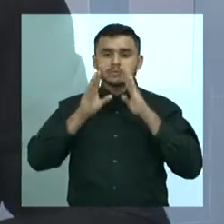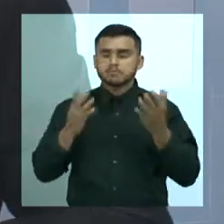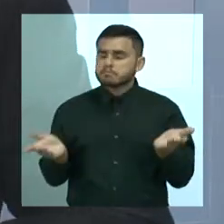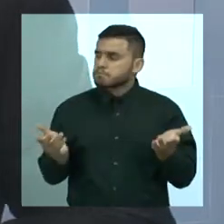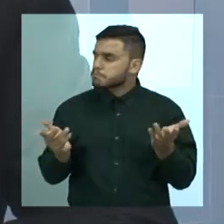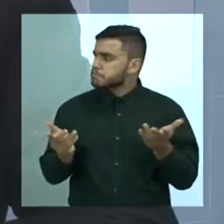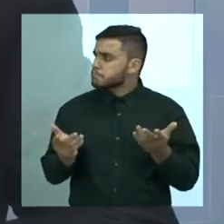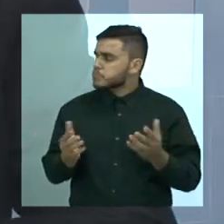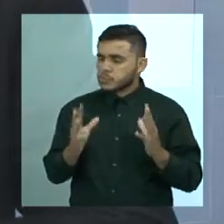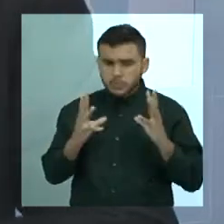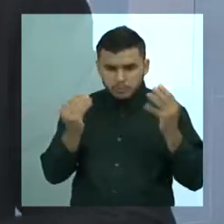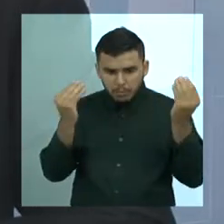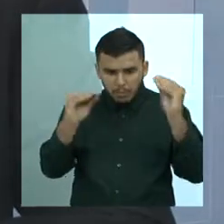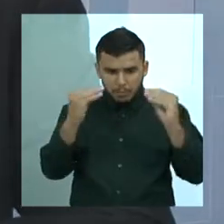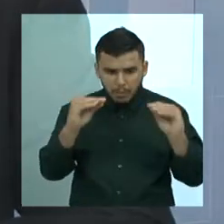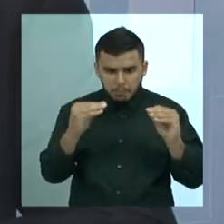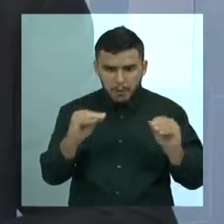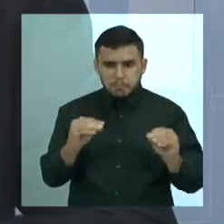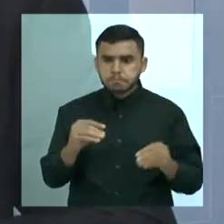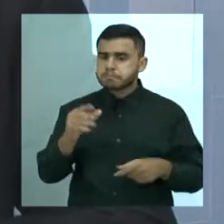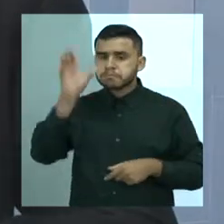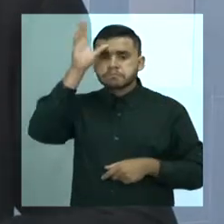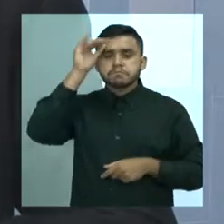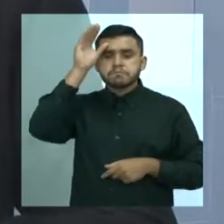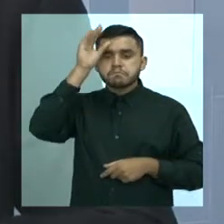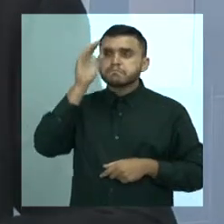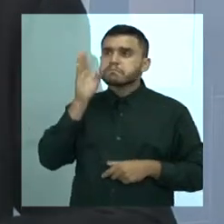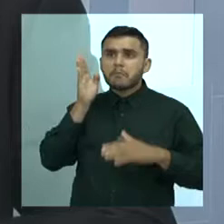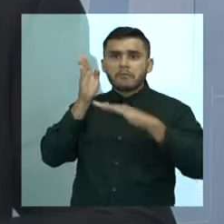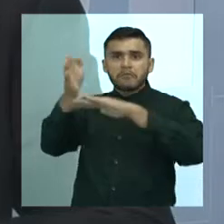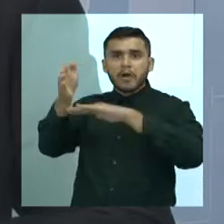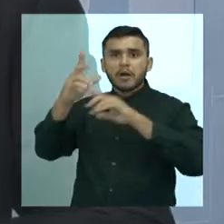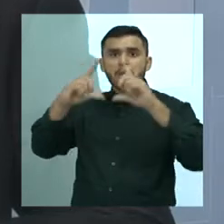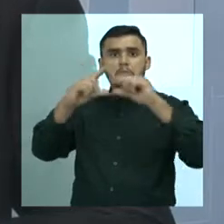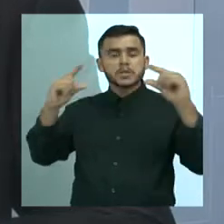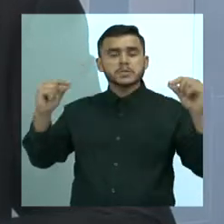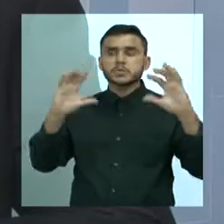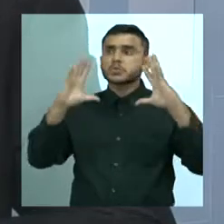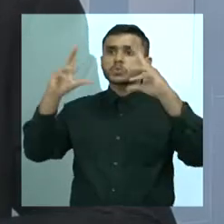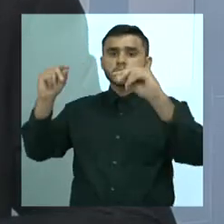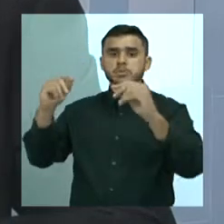Camilo Santana anda em Brasília me causa não estranheza, mas me causa